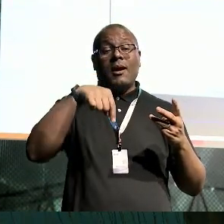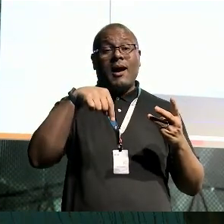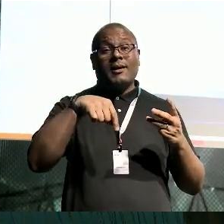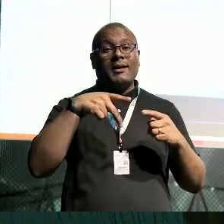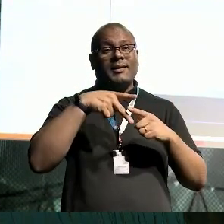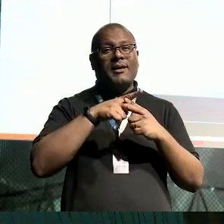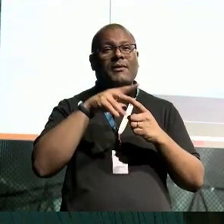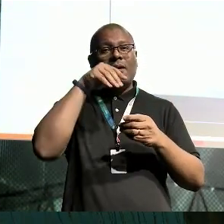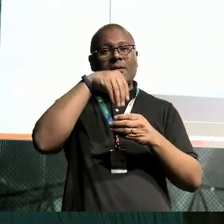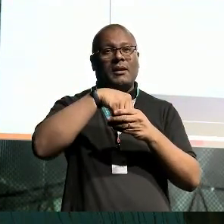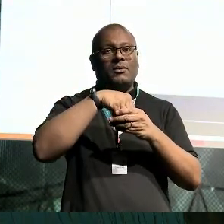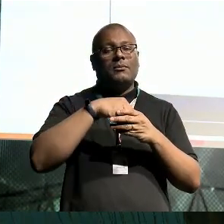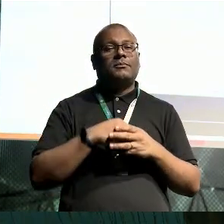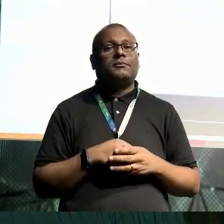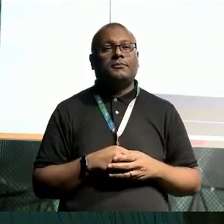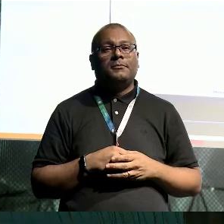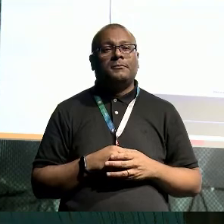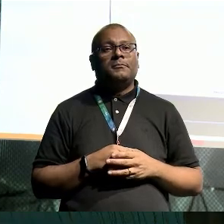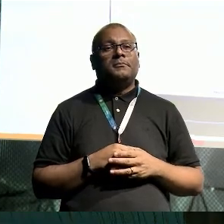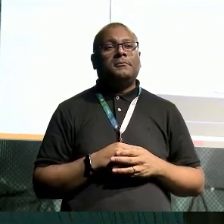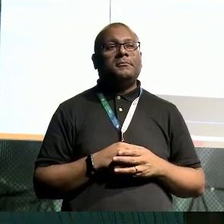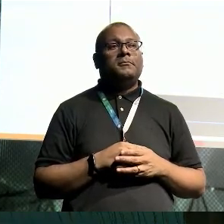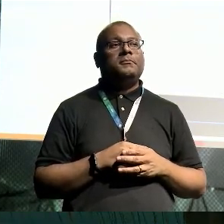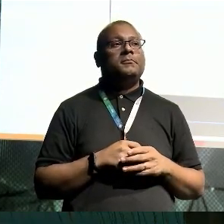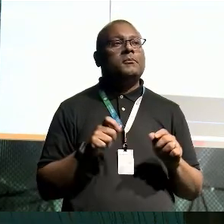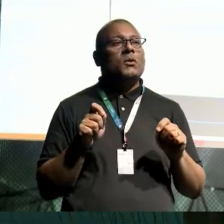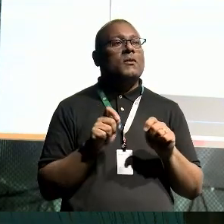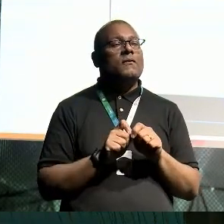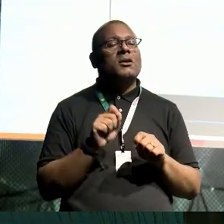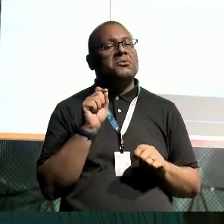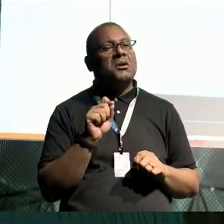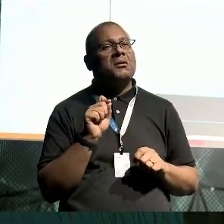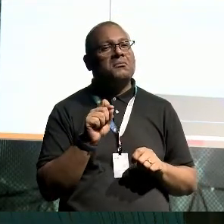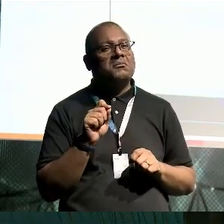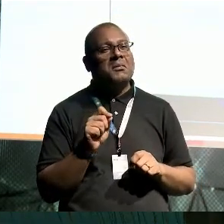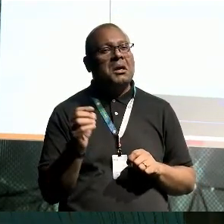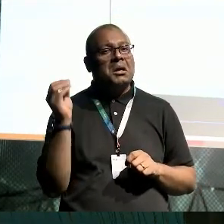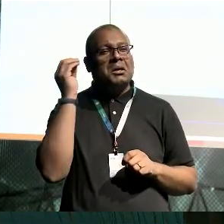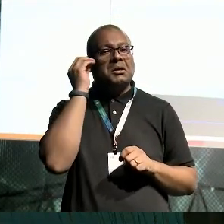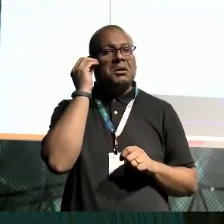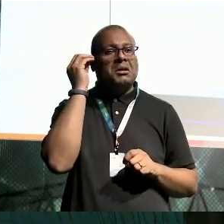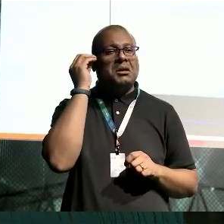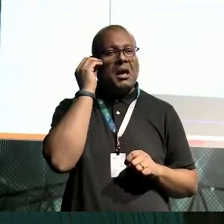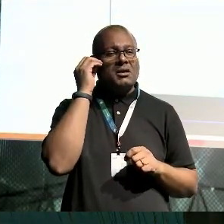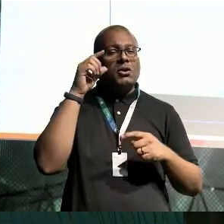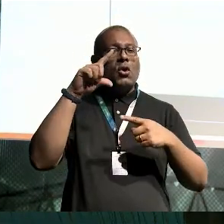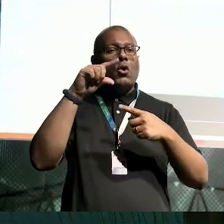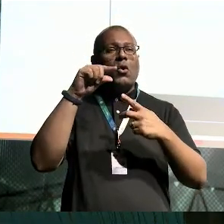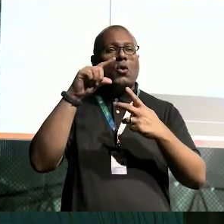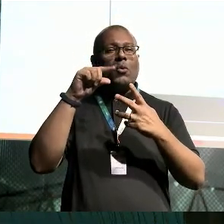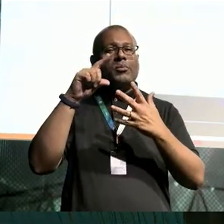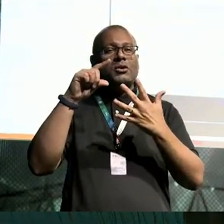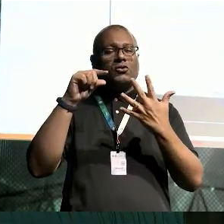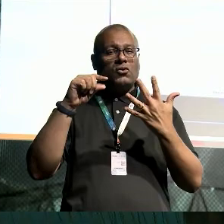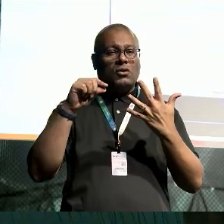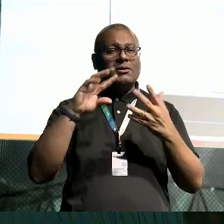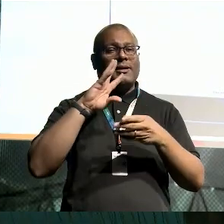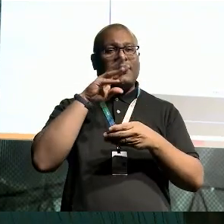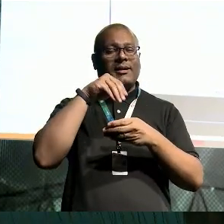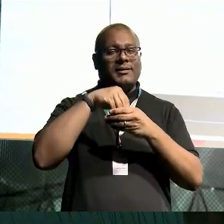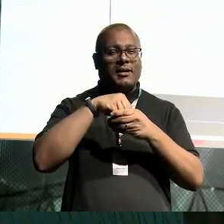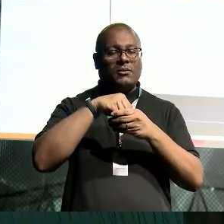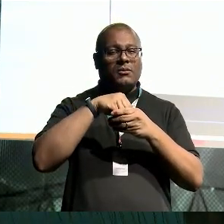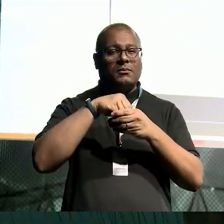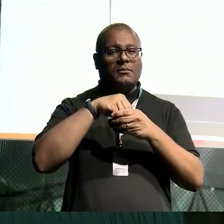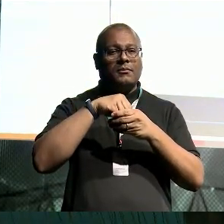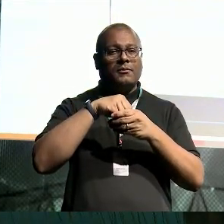da ferramenta. Essas são, o que ele faz, tá? De teste, opções comuns que você pode fazer aqui dentro.